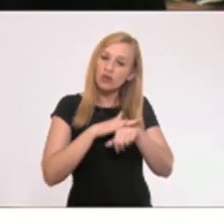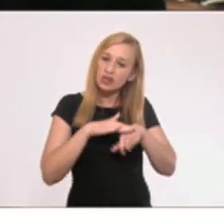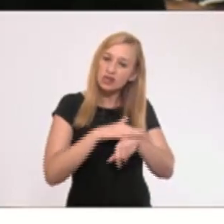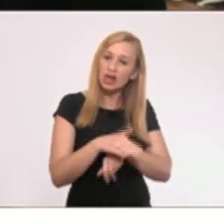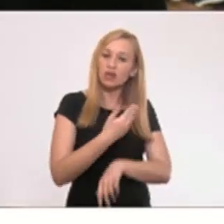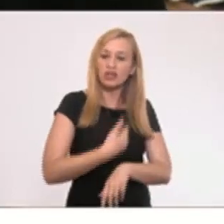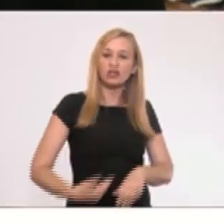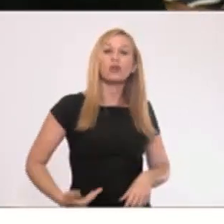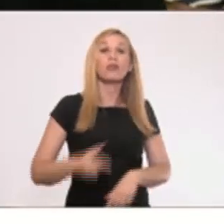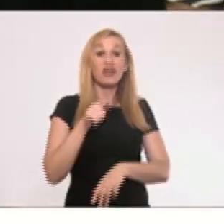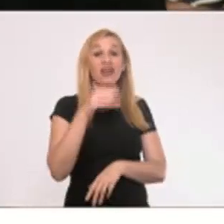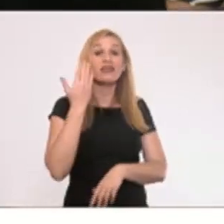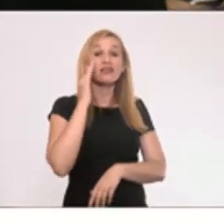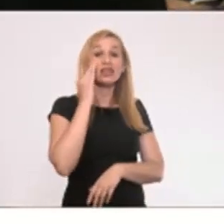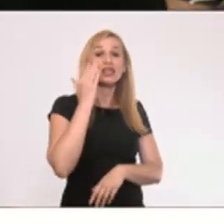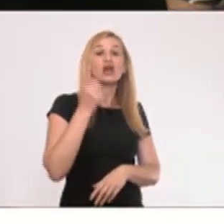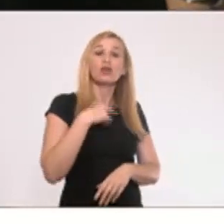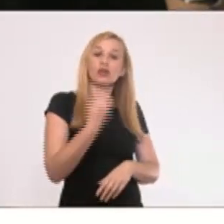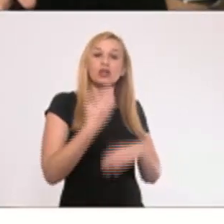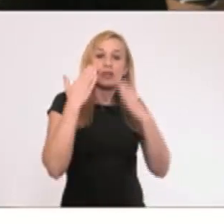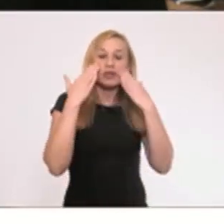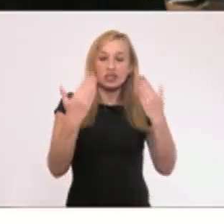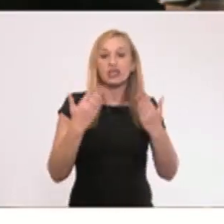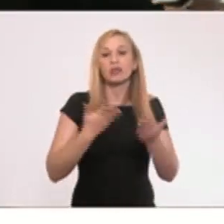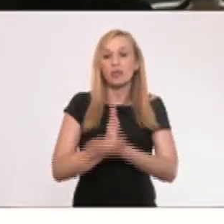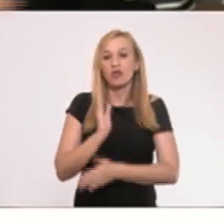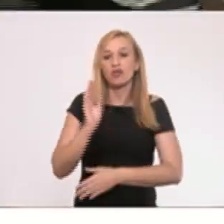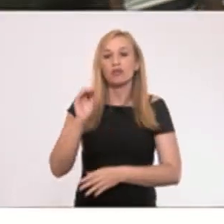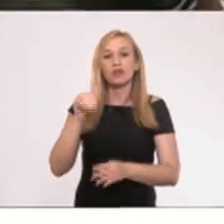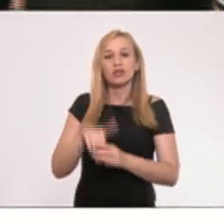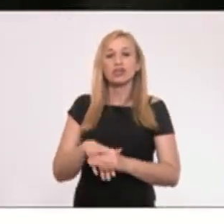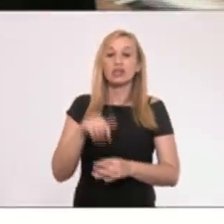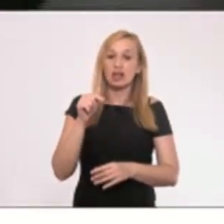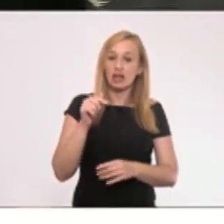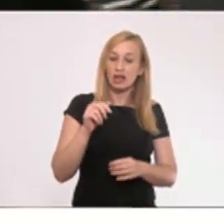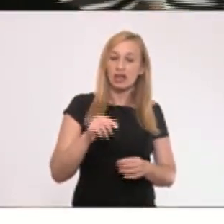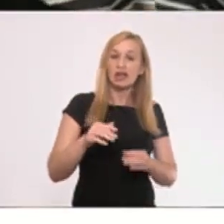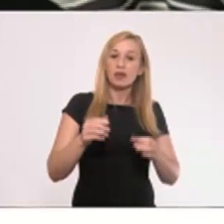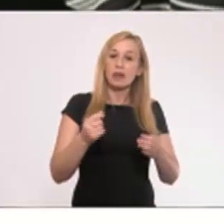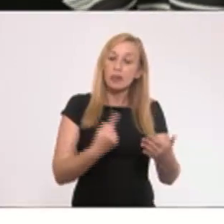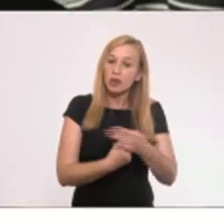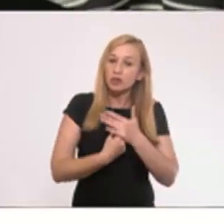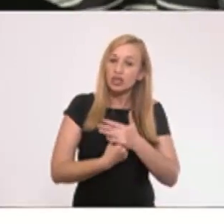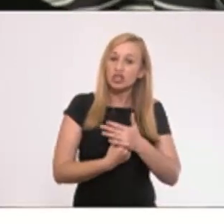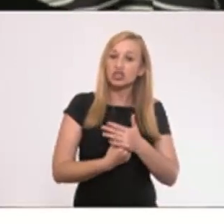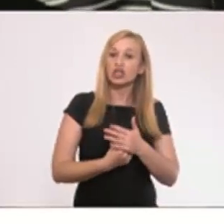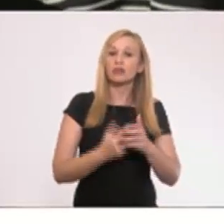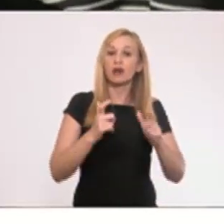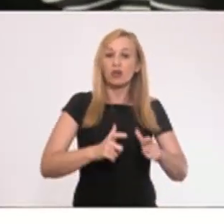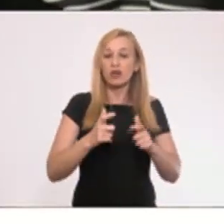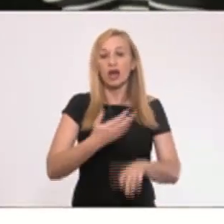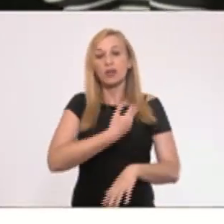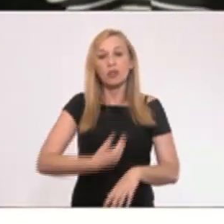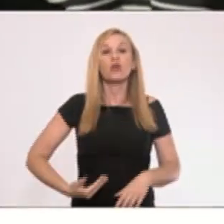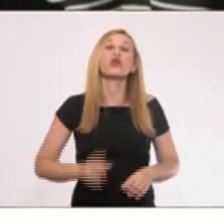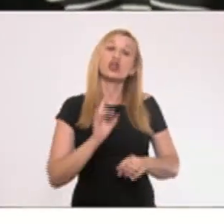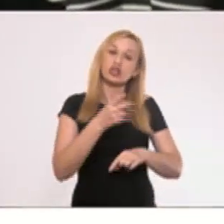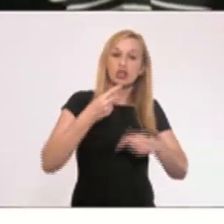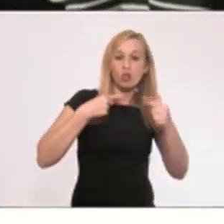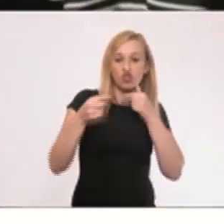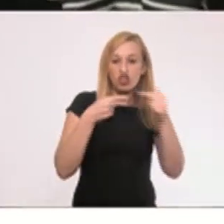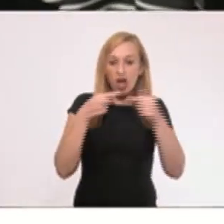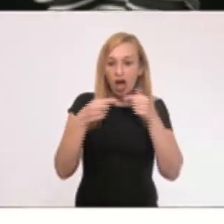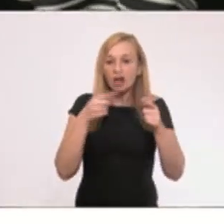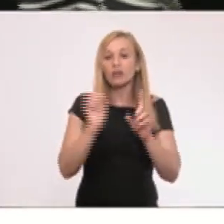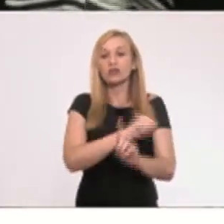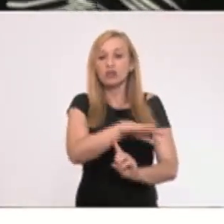entender, quando apresentamos e aprovamos essa lei, que preserva aquela área para o equipamento público, a não ser que tenha um diálogo com